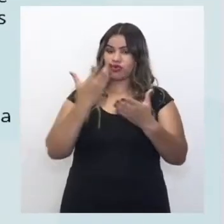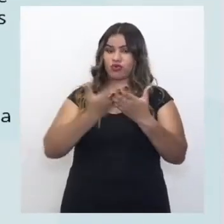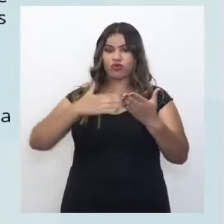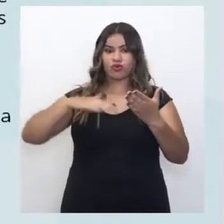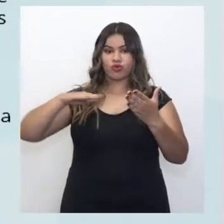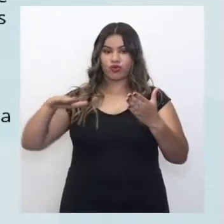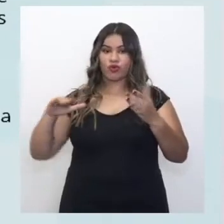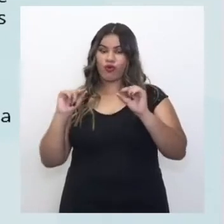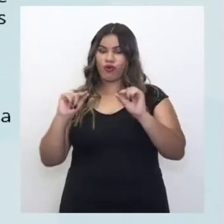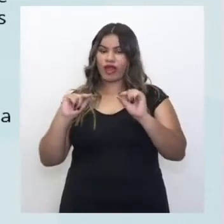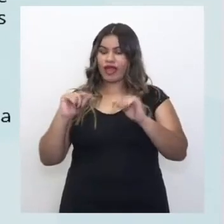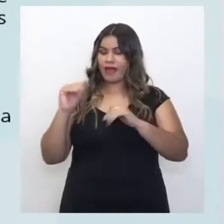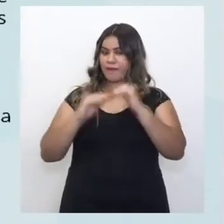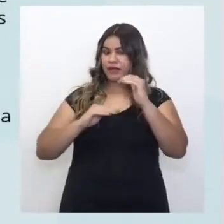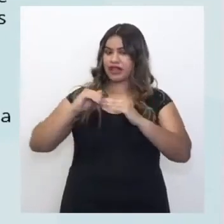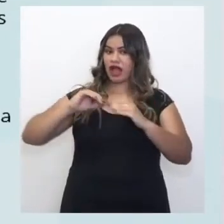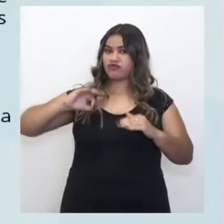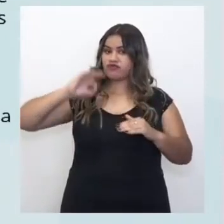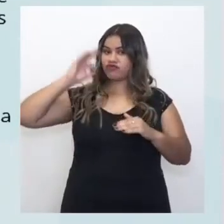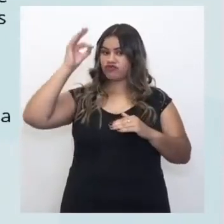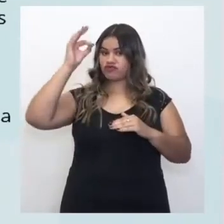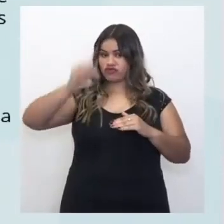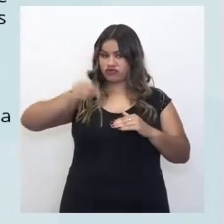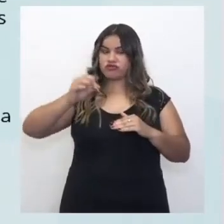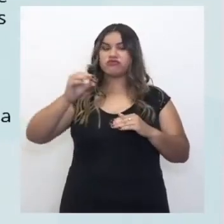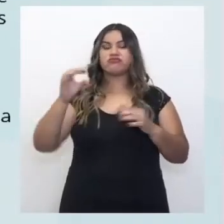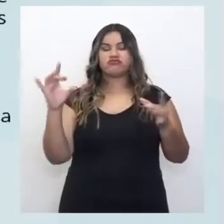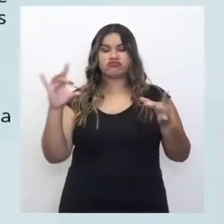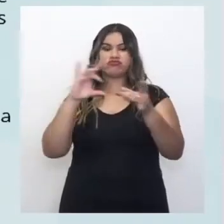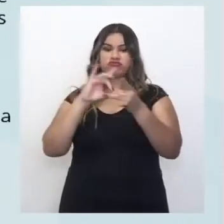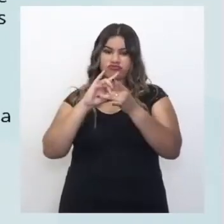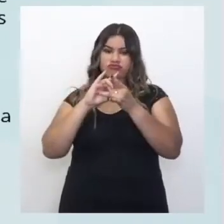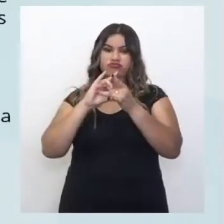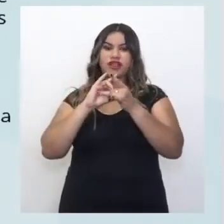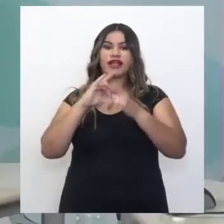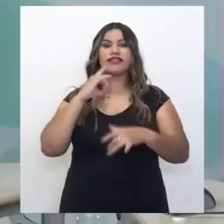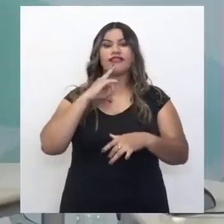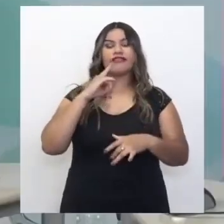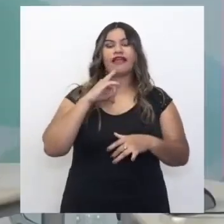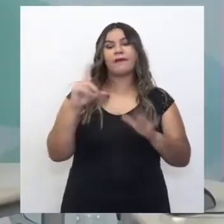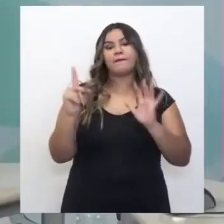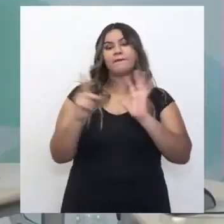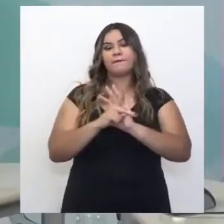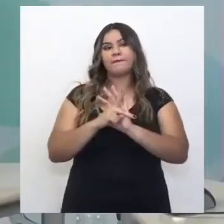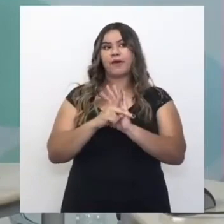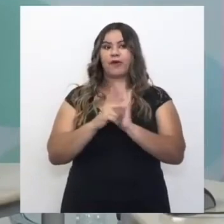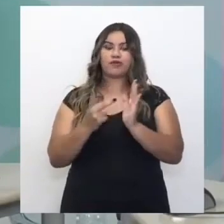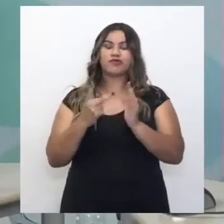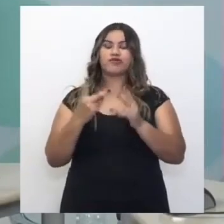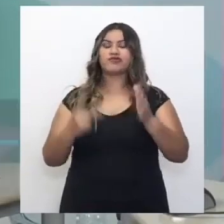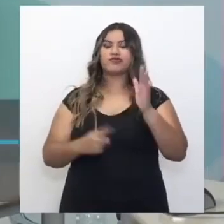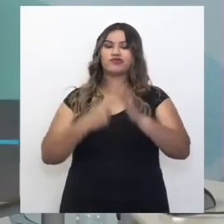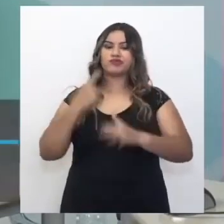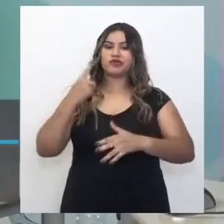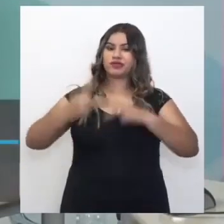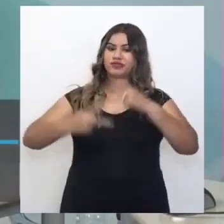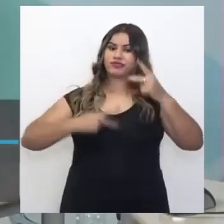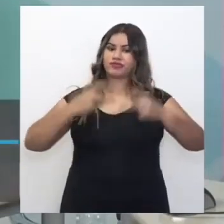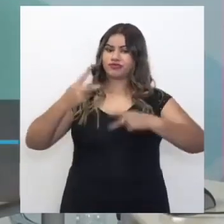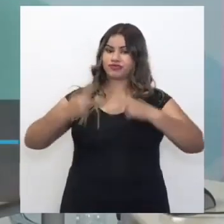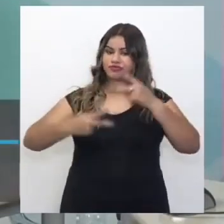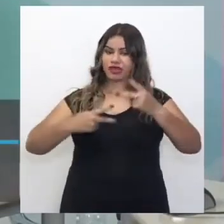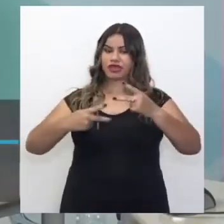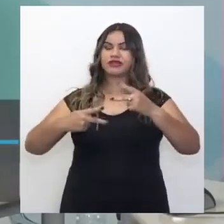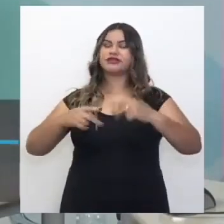as futuras habilidades, aquelas que estarão encaixadas dentro aí do primeiro bimestre do